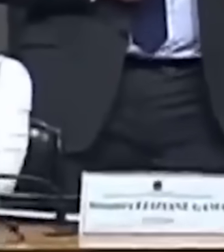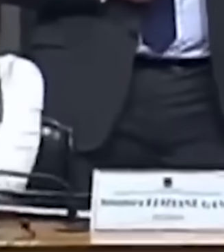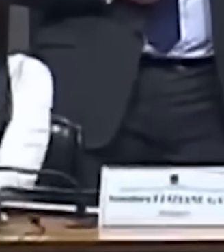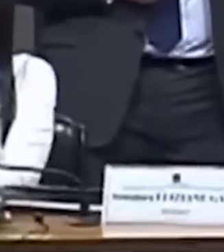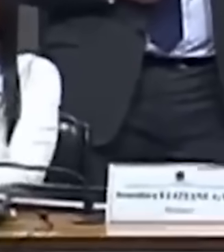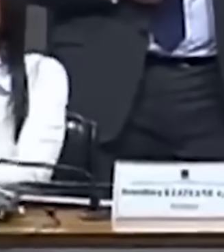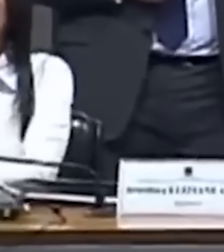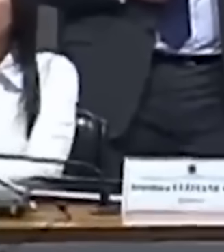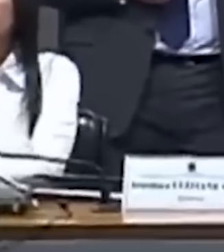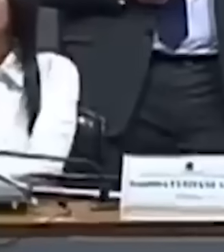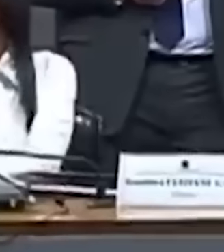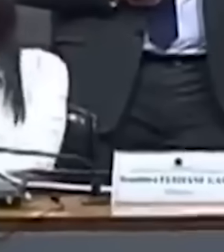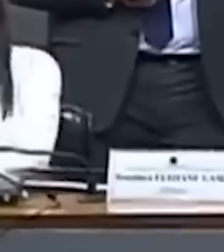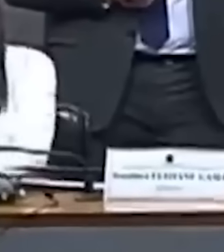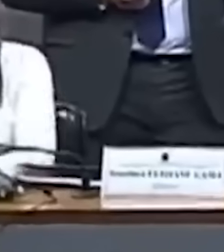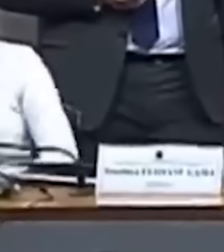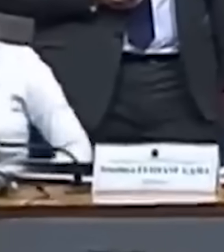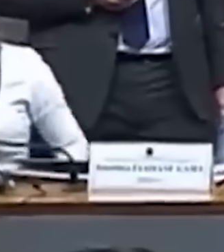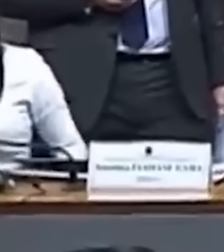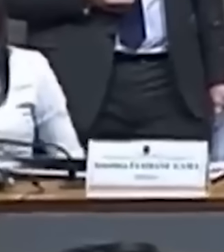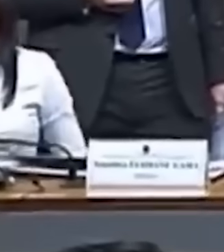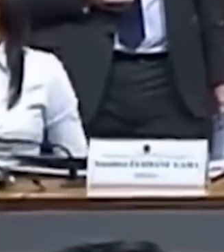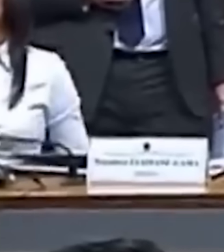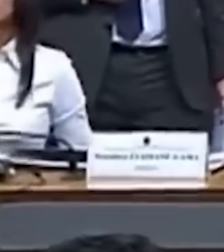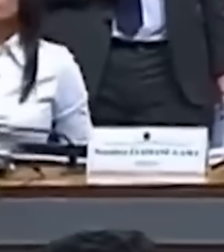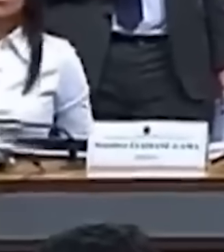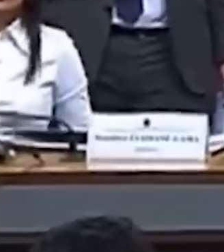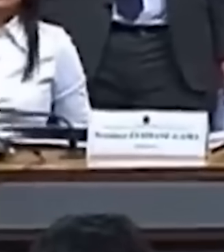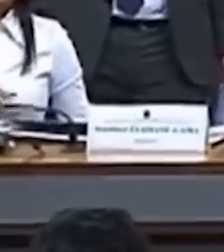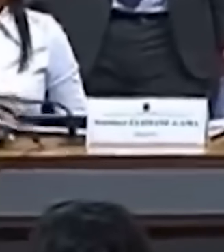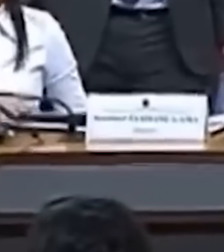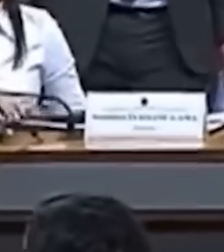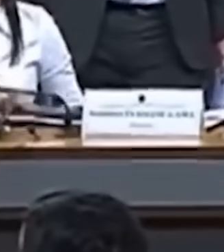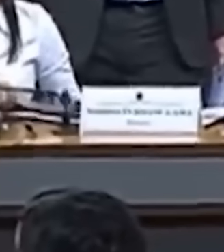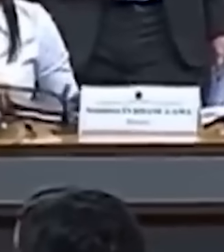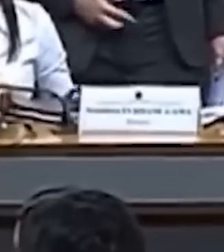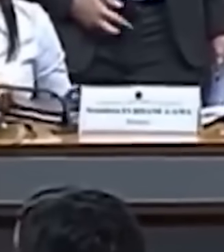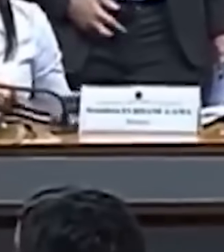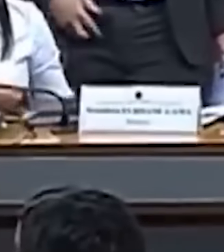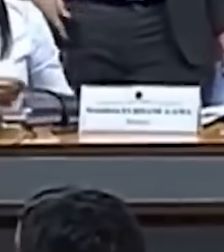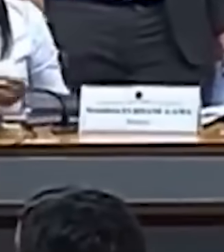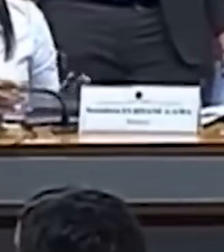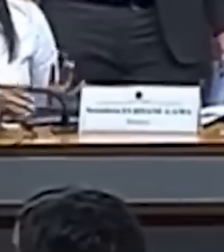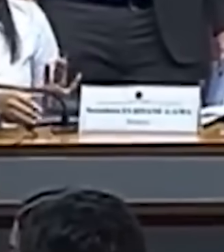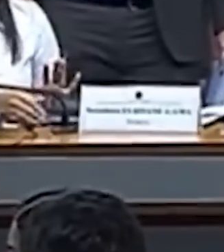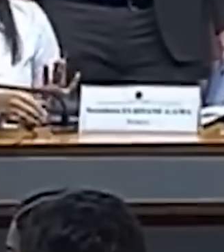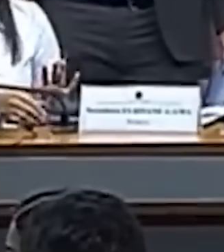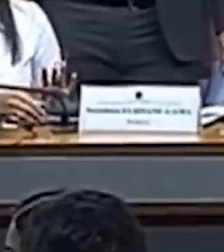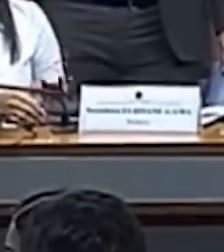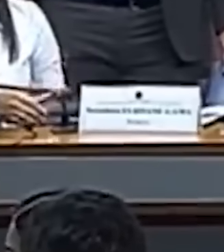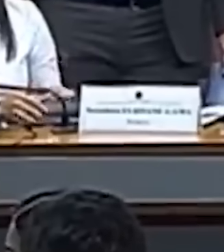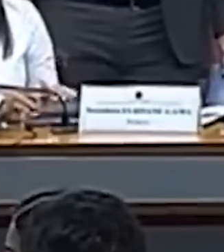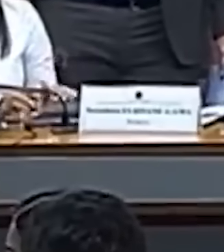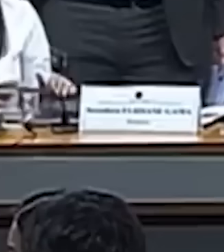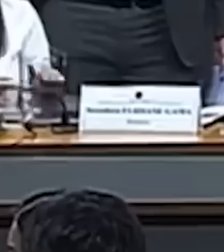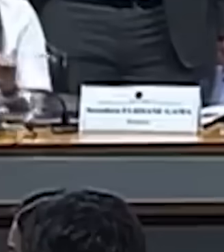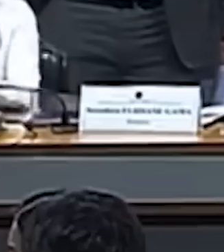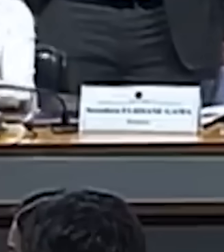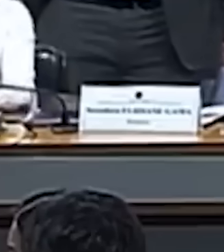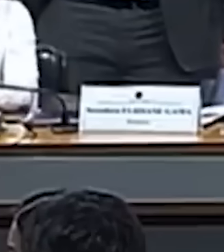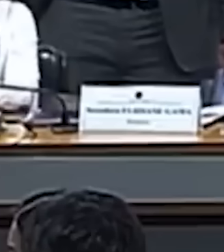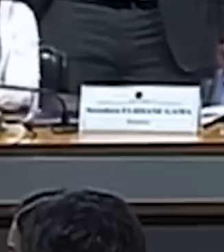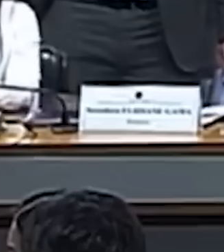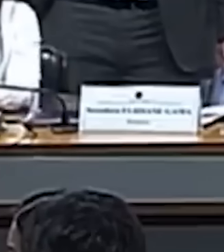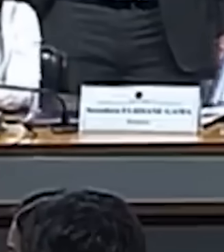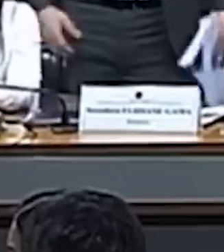Eu quero fazer só uma indagação, se não há uma veste prevista pelo regimento da casa para que deputados e senadores possam se